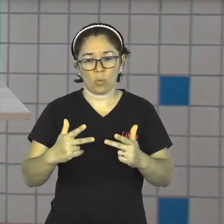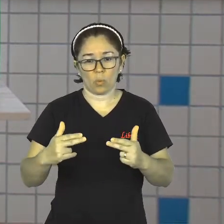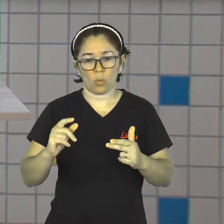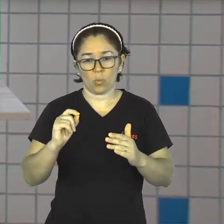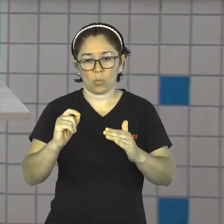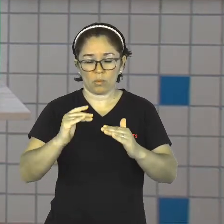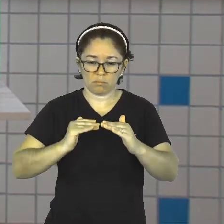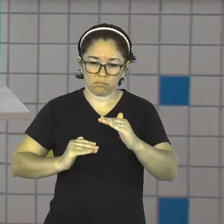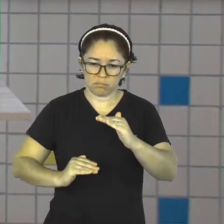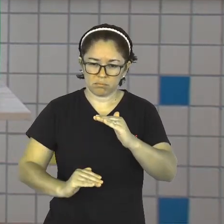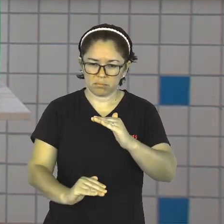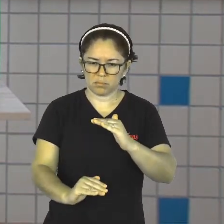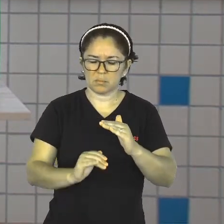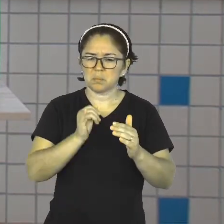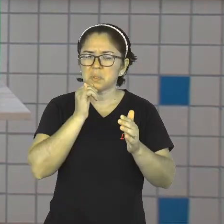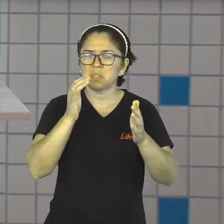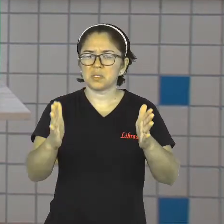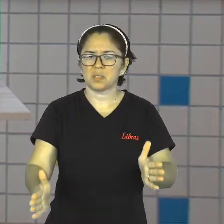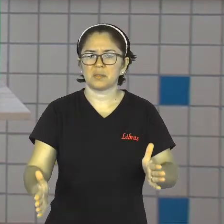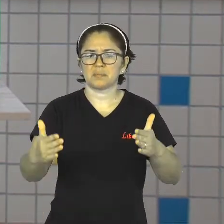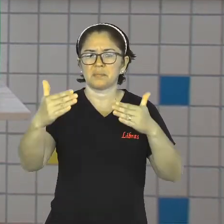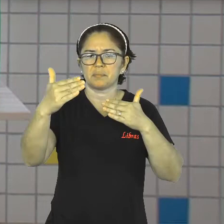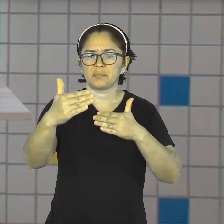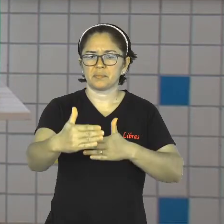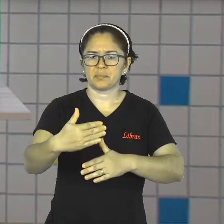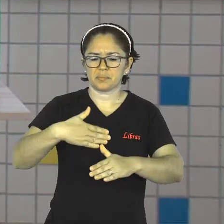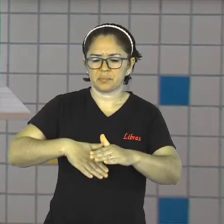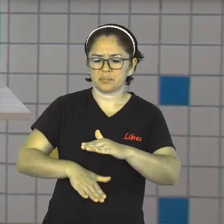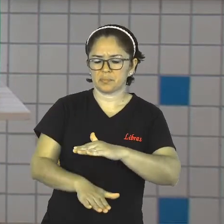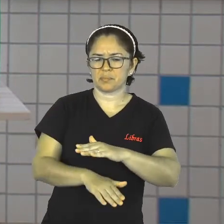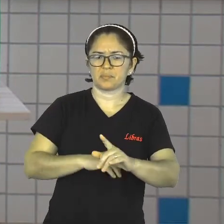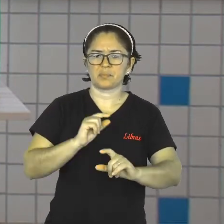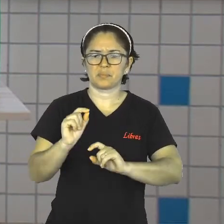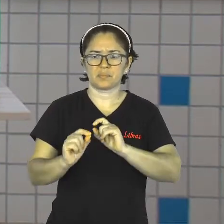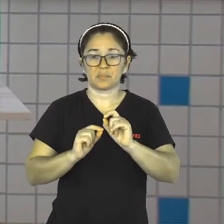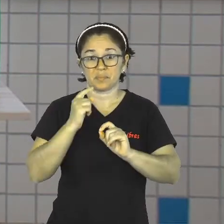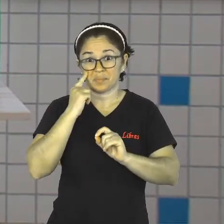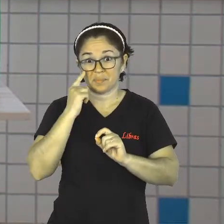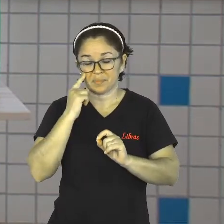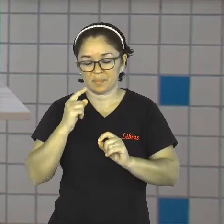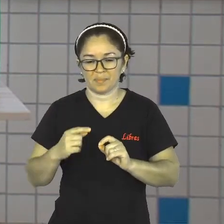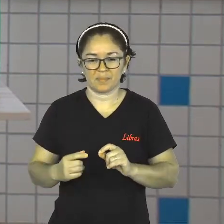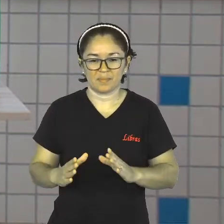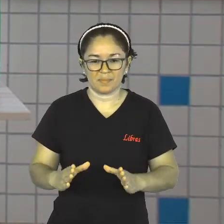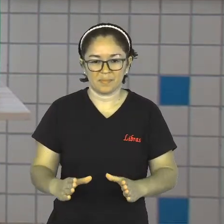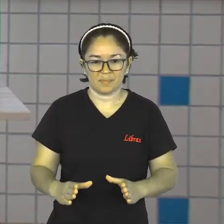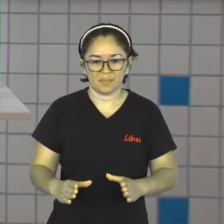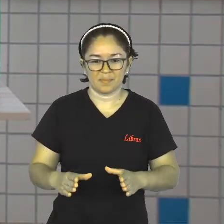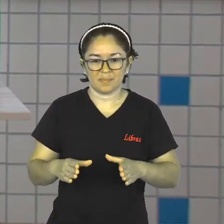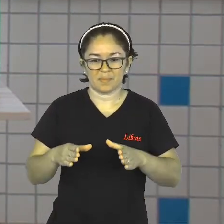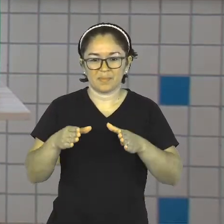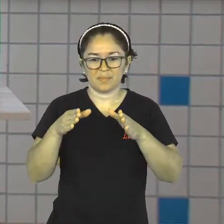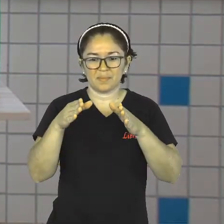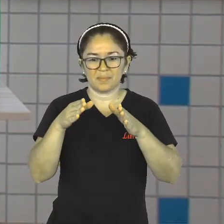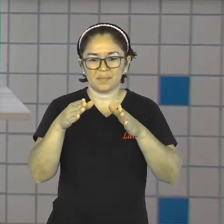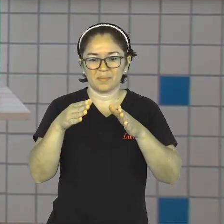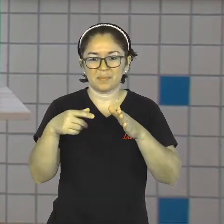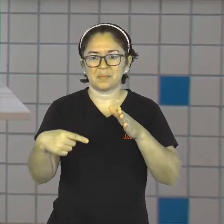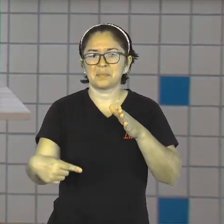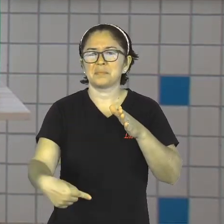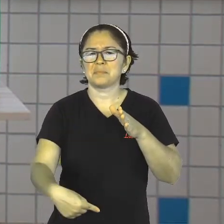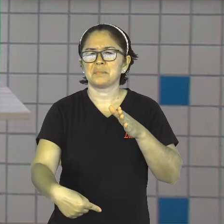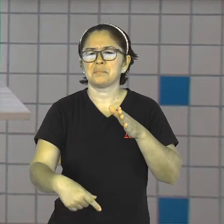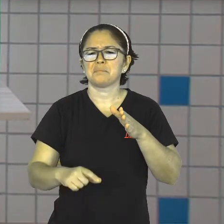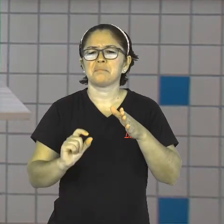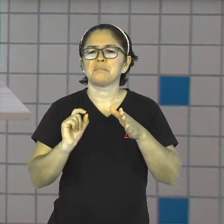embaixo. O que temos embaixo da caixa? Vamos descobrir? Deixa eu levantar para vocês verem. E aí,